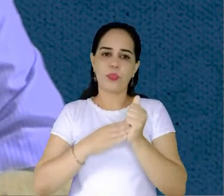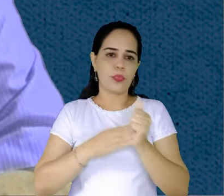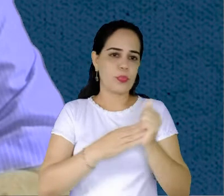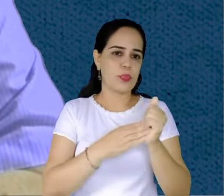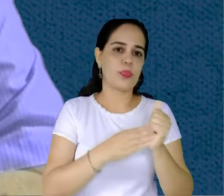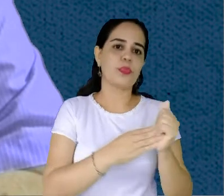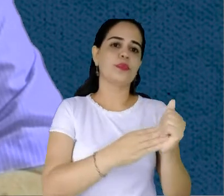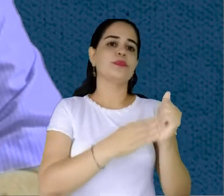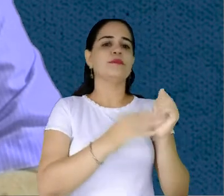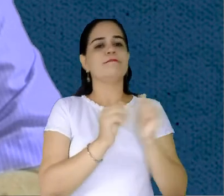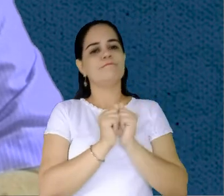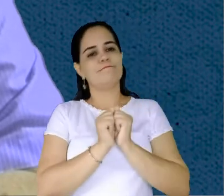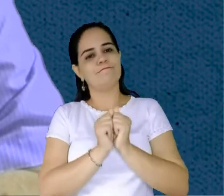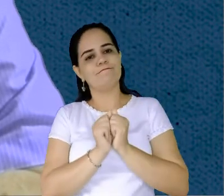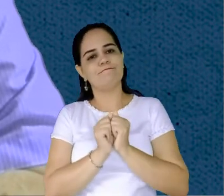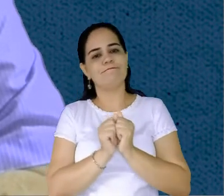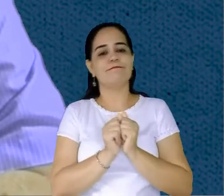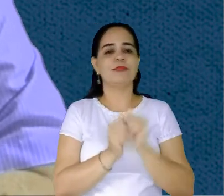levará